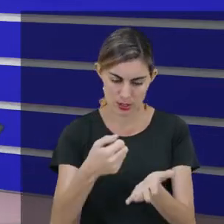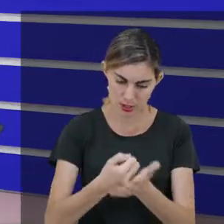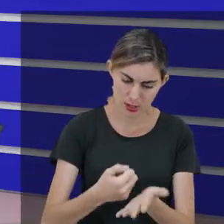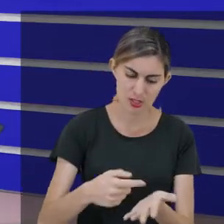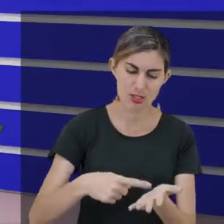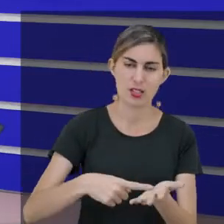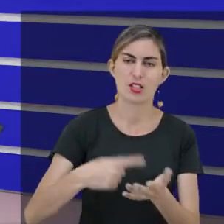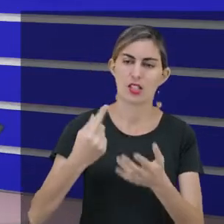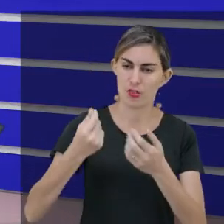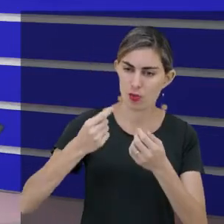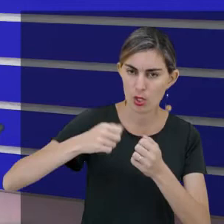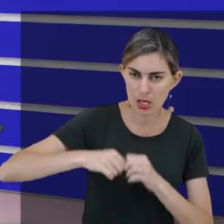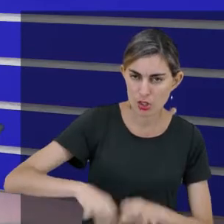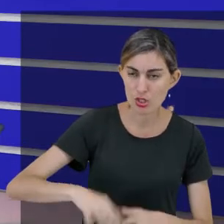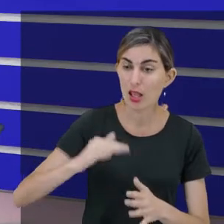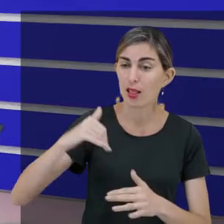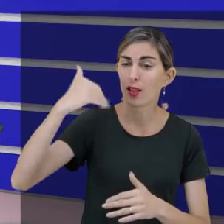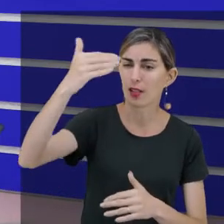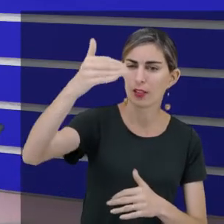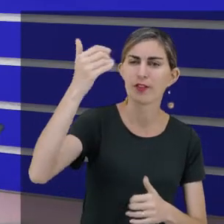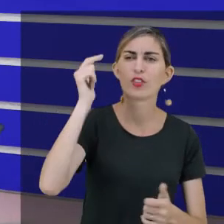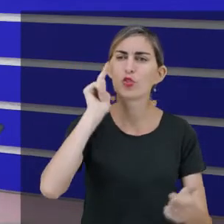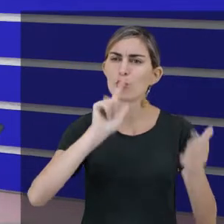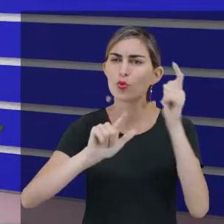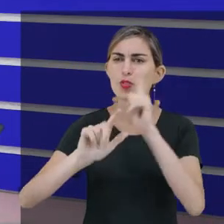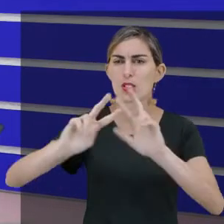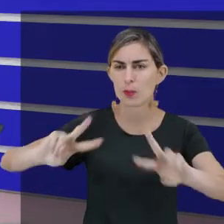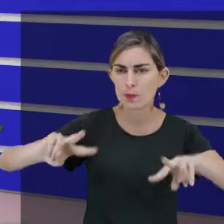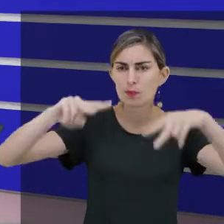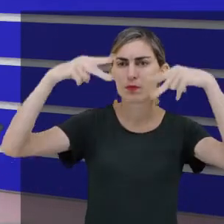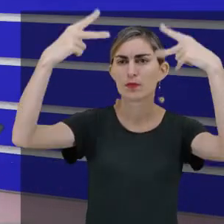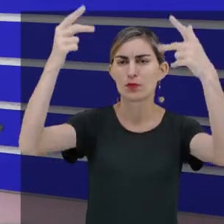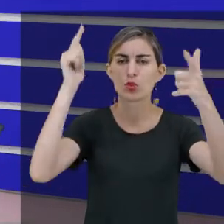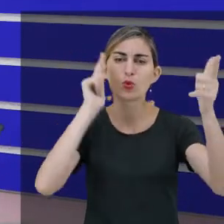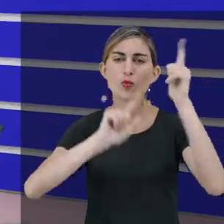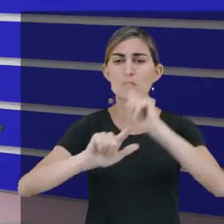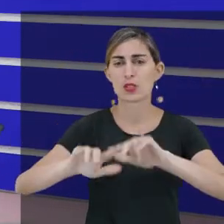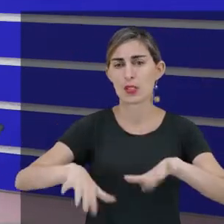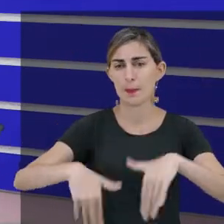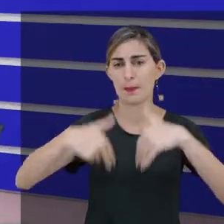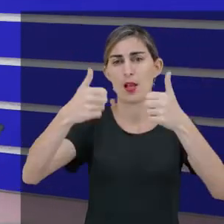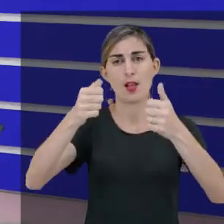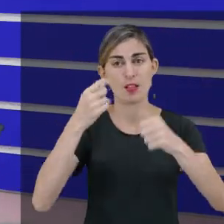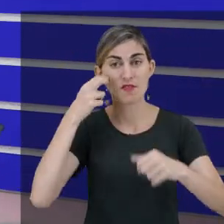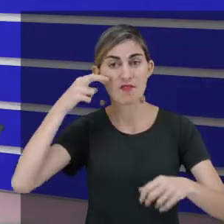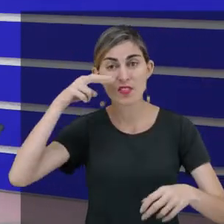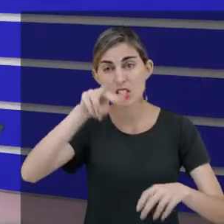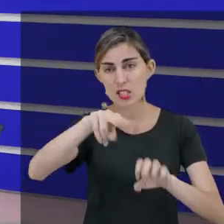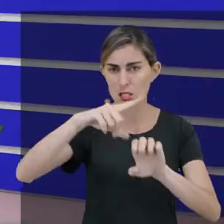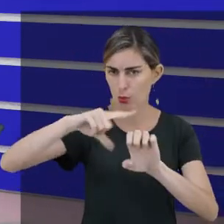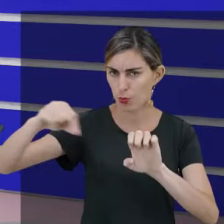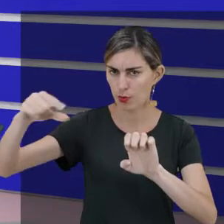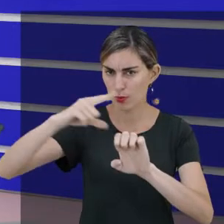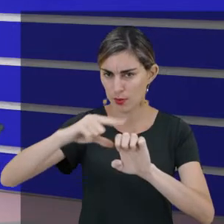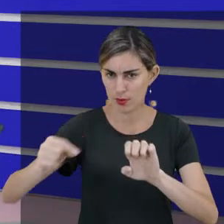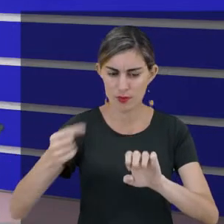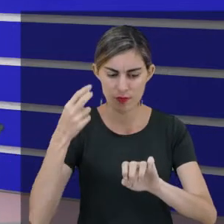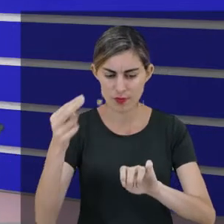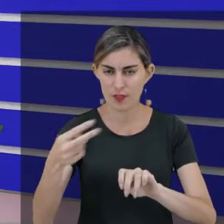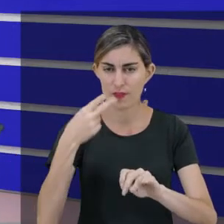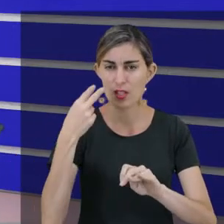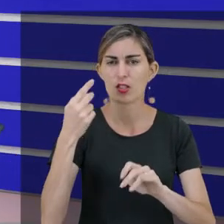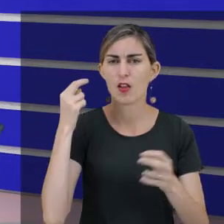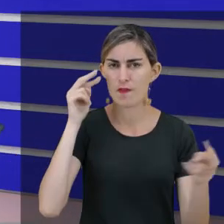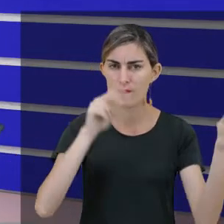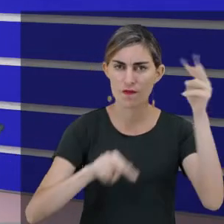X reais e lá na frente eu vou triplicar. Isso é uma visão empreendedora. Sim. Você que está aí nos vendo,